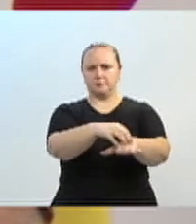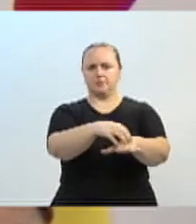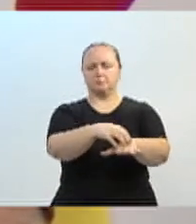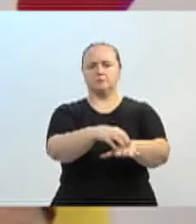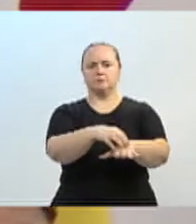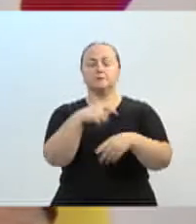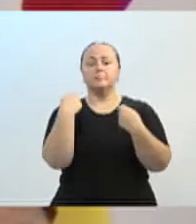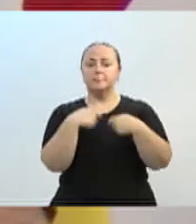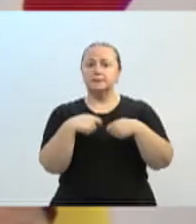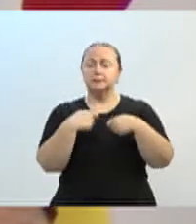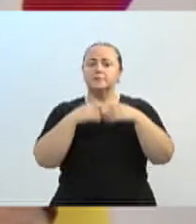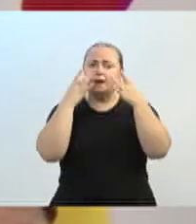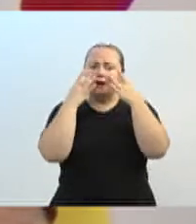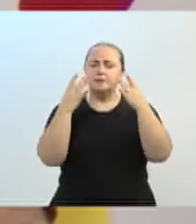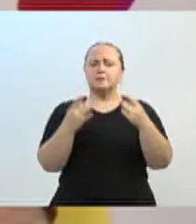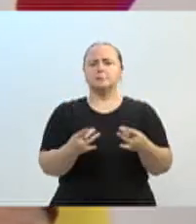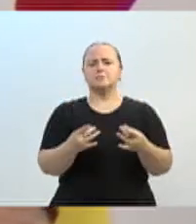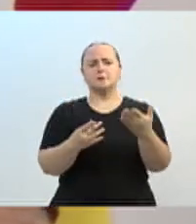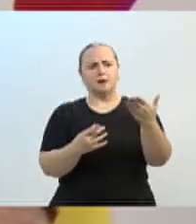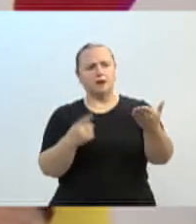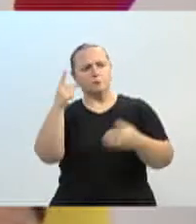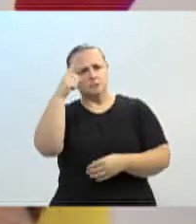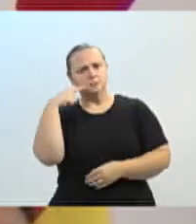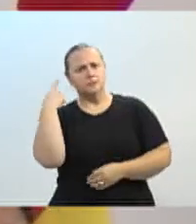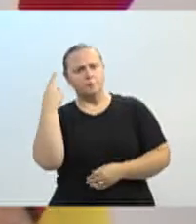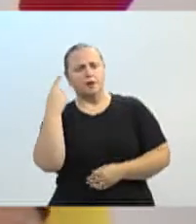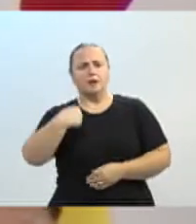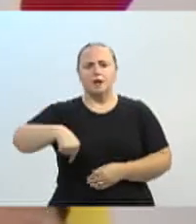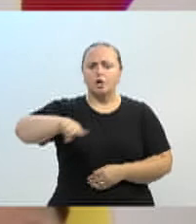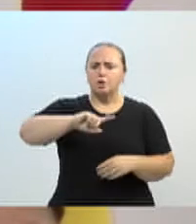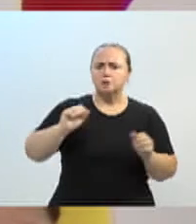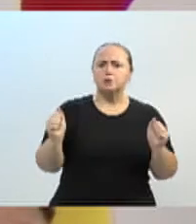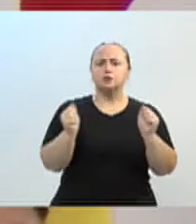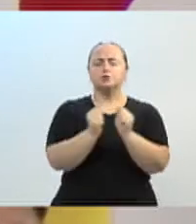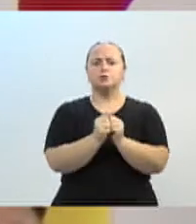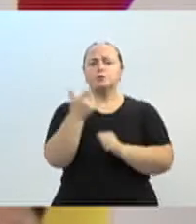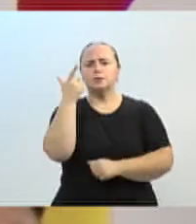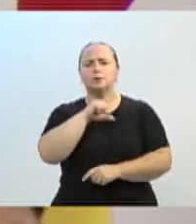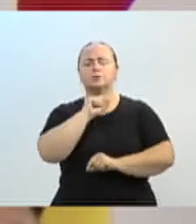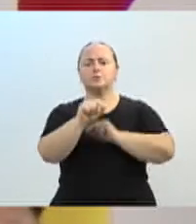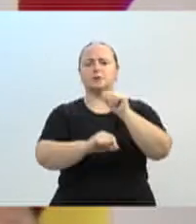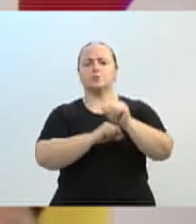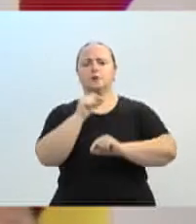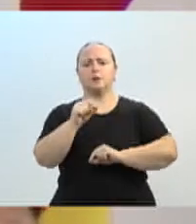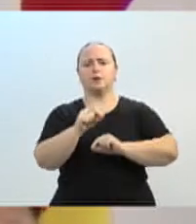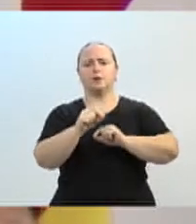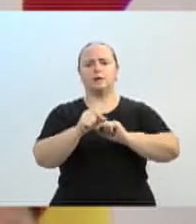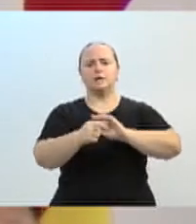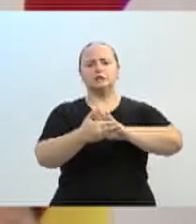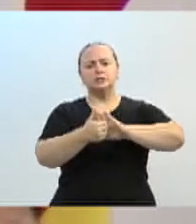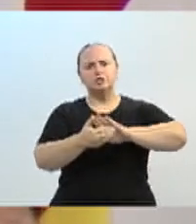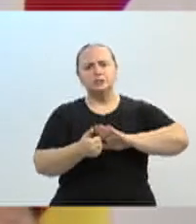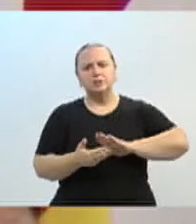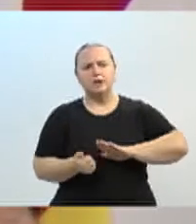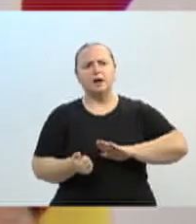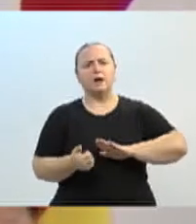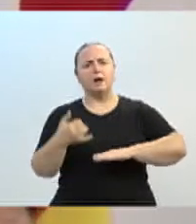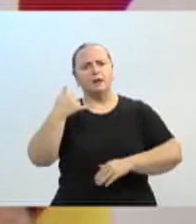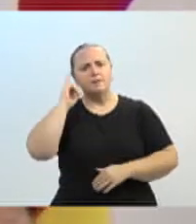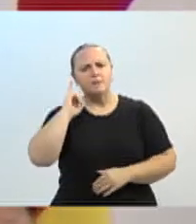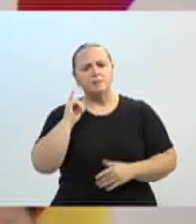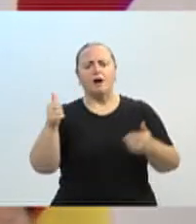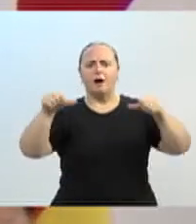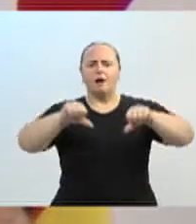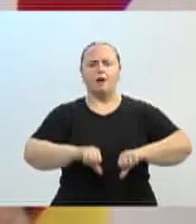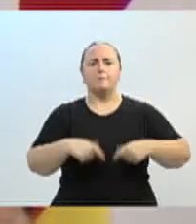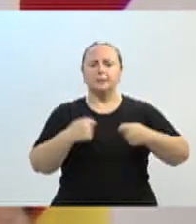além, vereadora Silmara, e somar esforços para baixar os muros que impedem o progresso. Não é